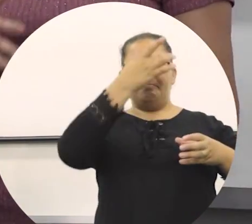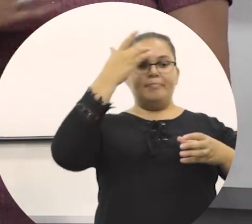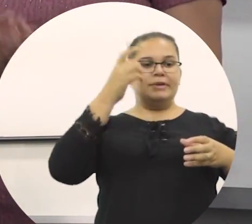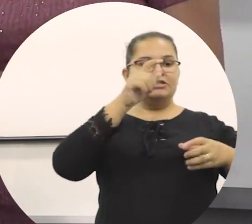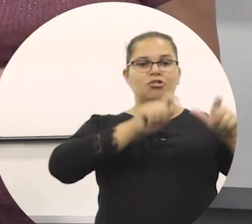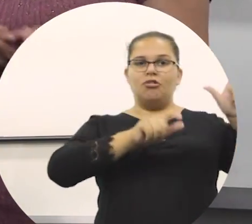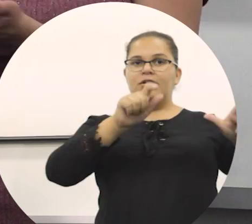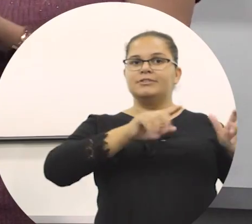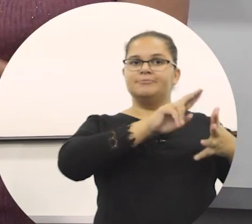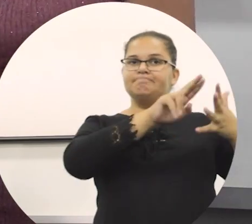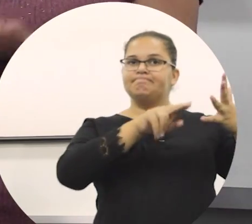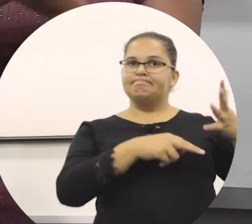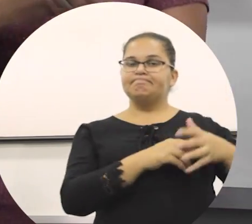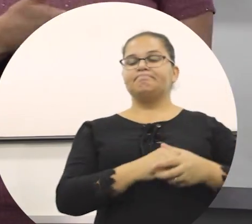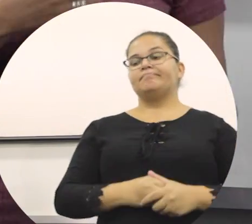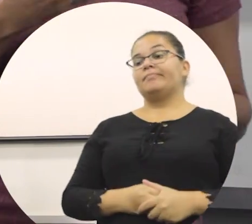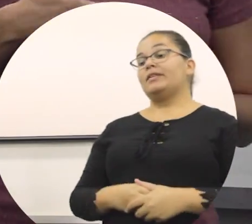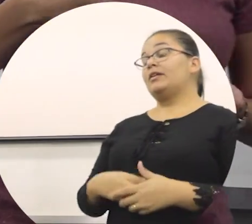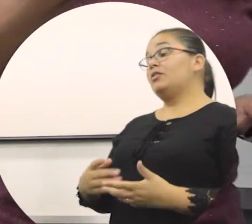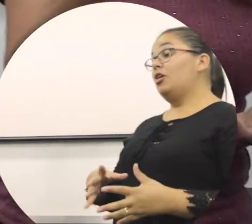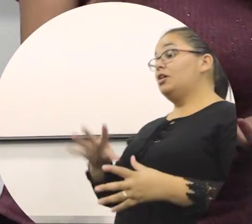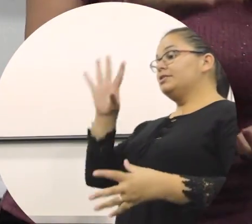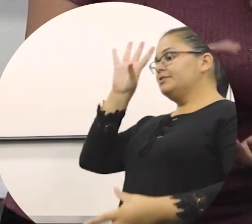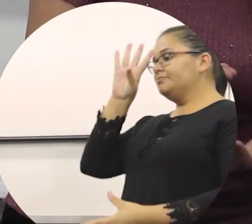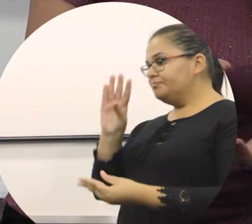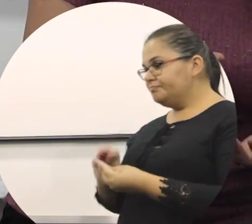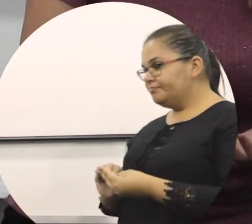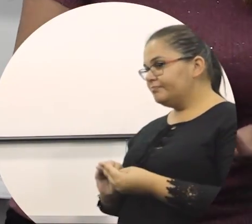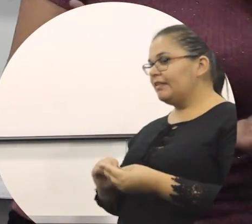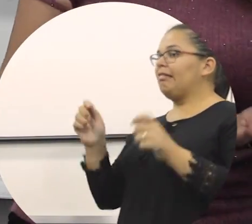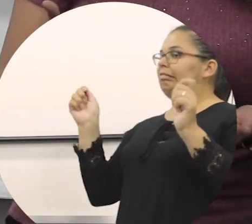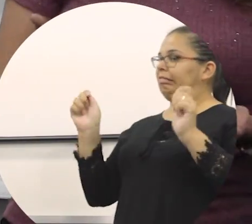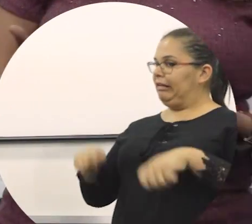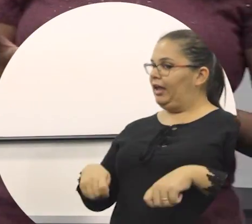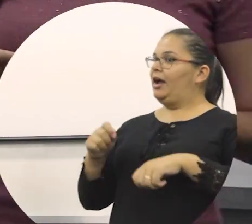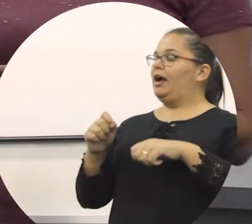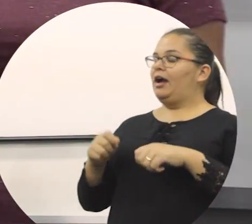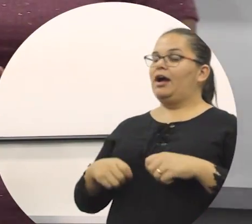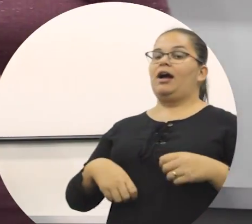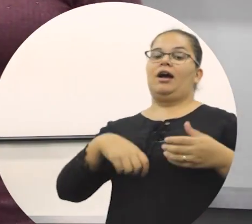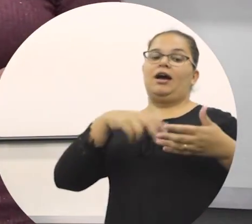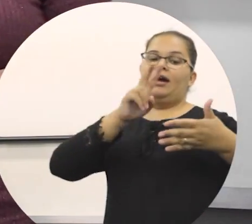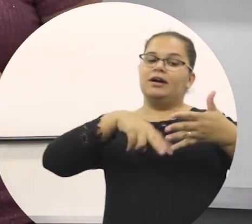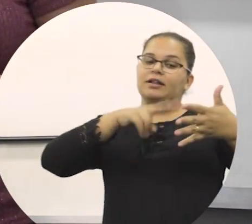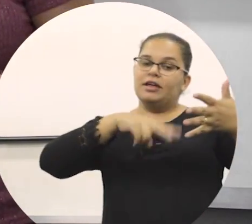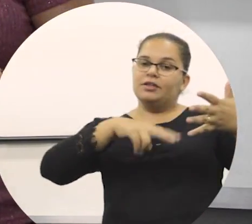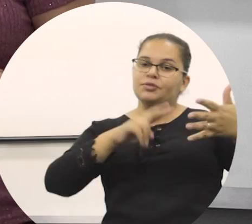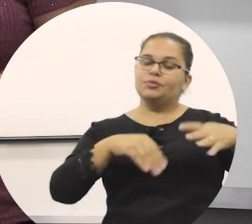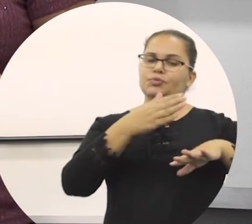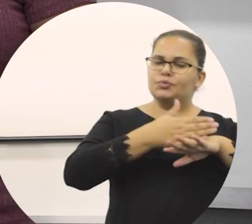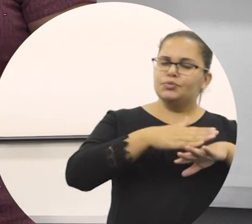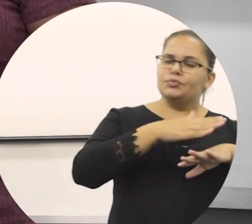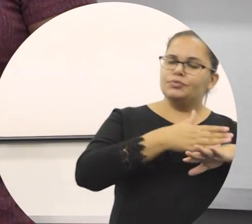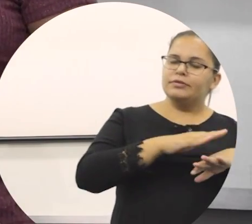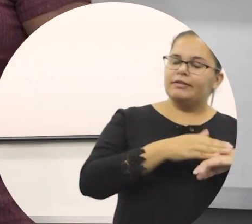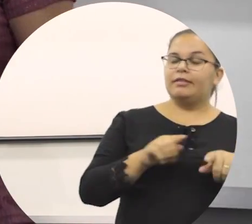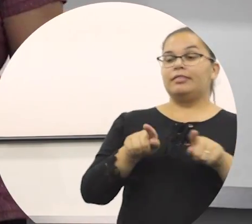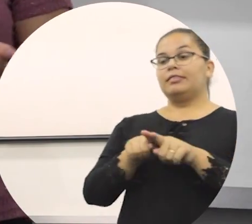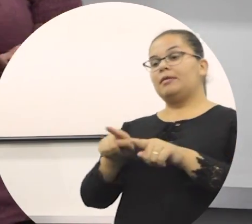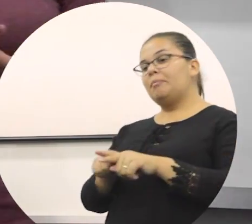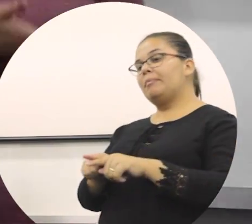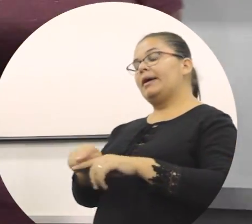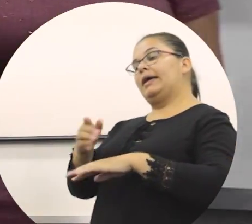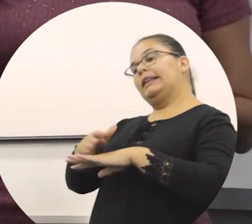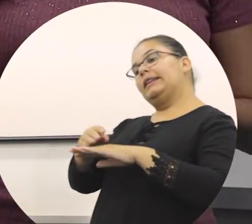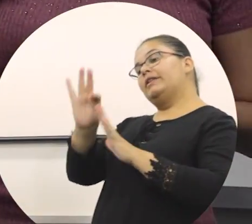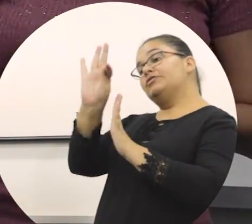importantes. E nós chegamos à conclusão que dá sim para manter práticas de leitura, tá? Práticas de produção de texto